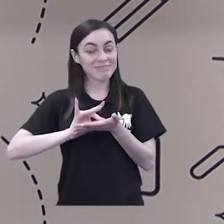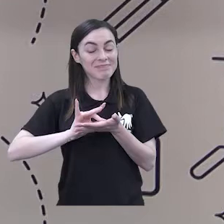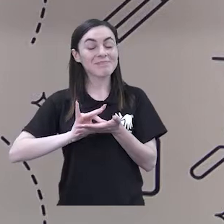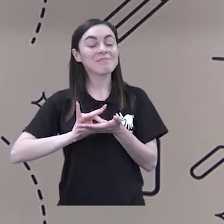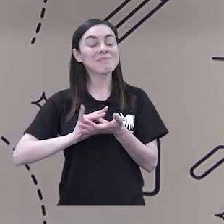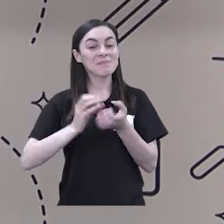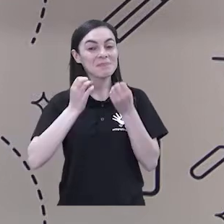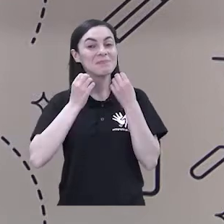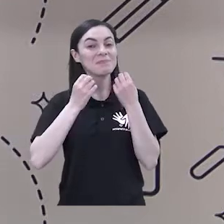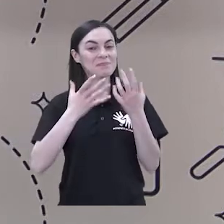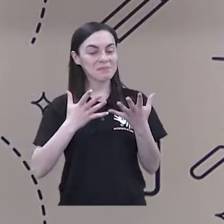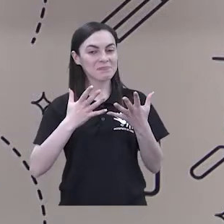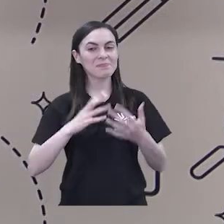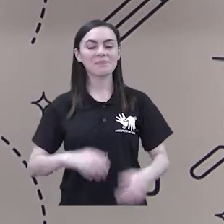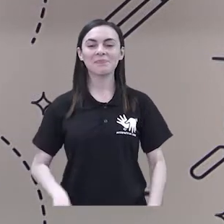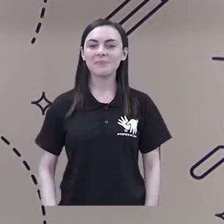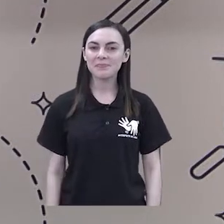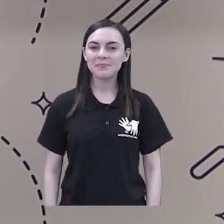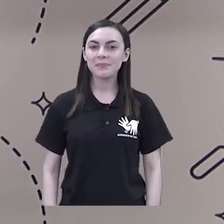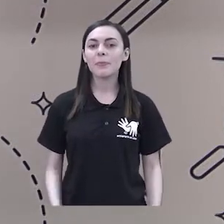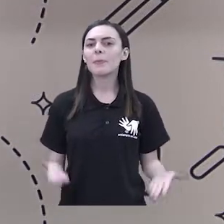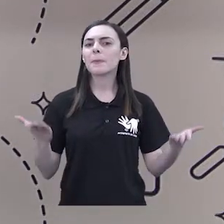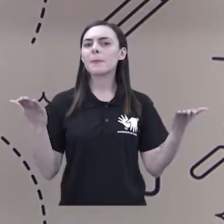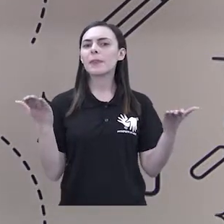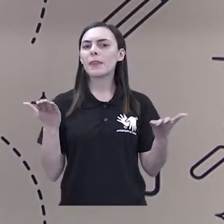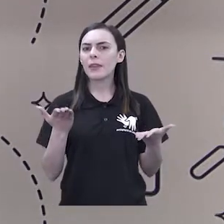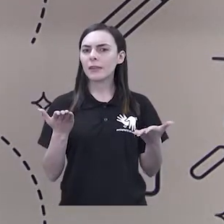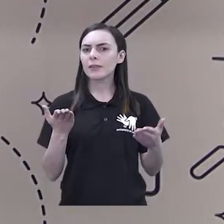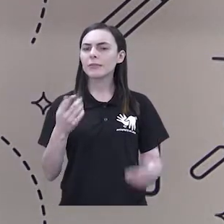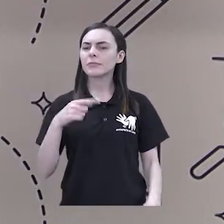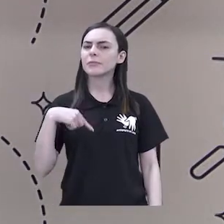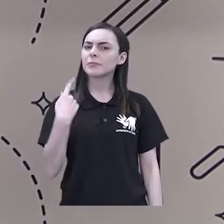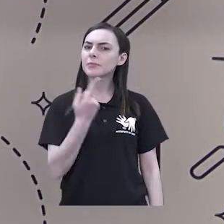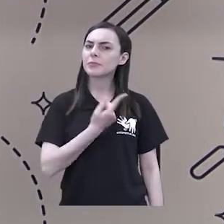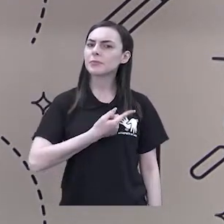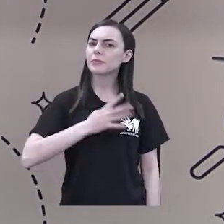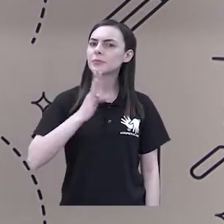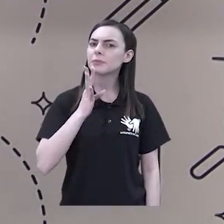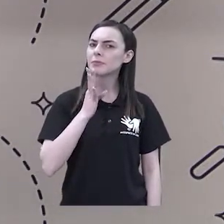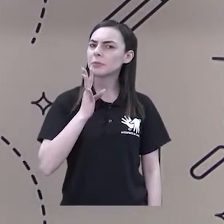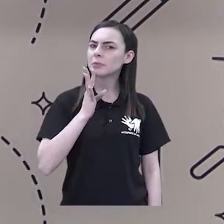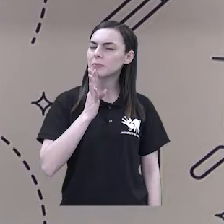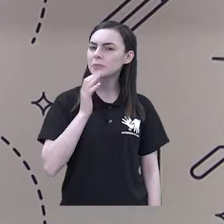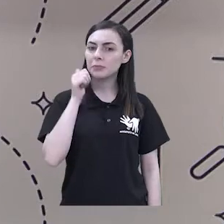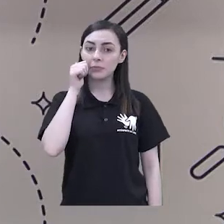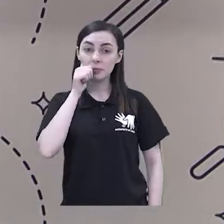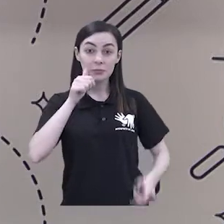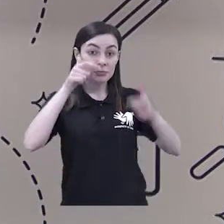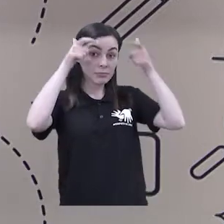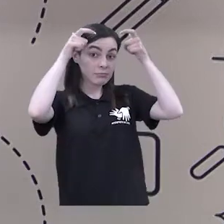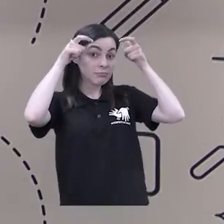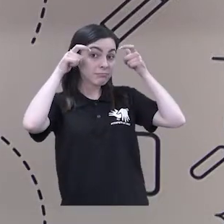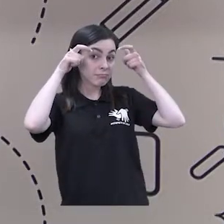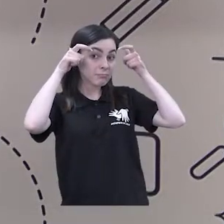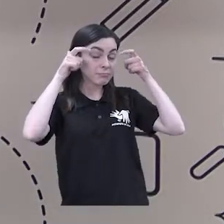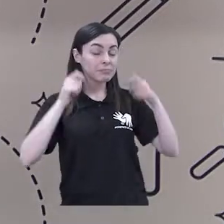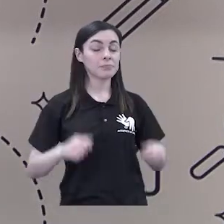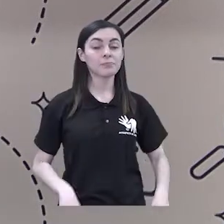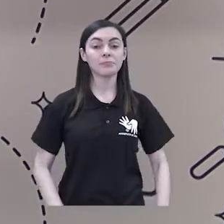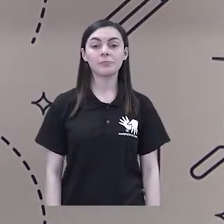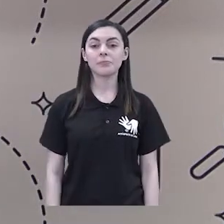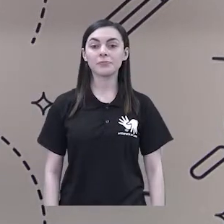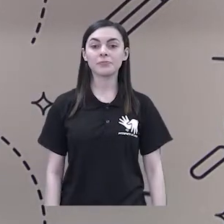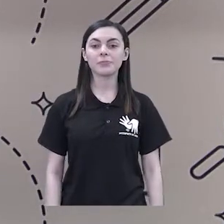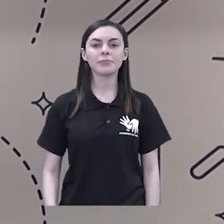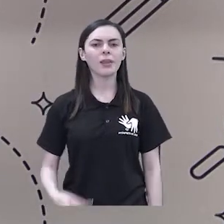Ah, muito bem! Então agora nós vamos conhecer uma princesa. E para isso,